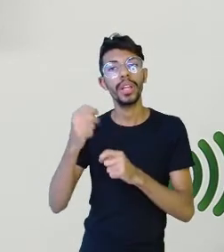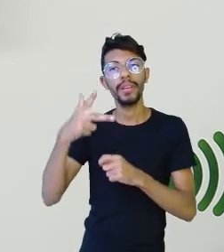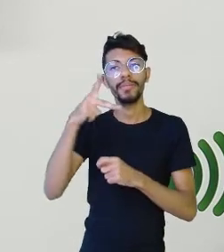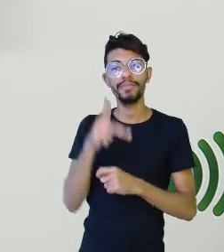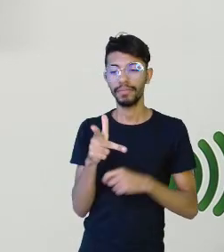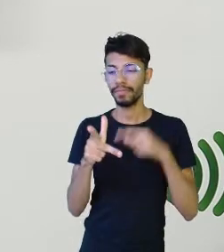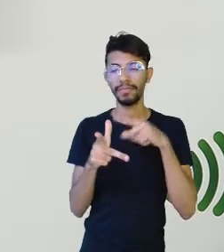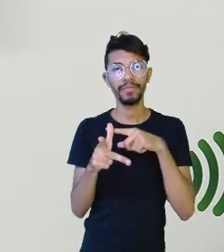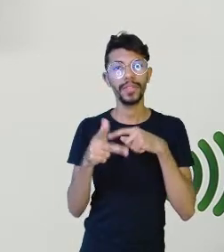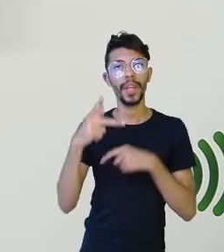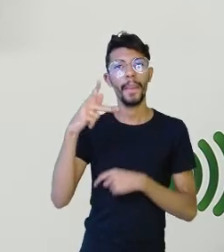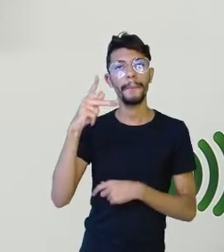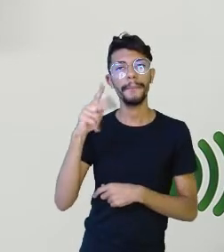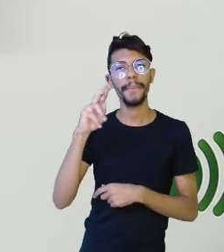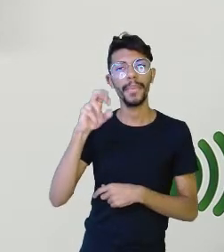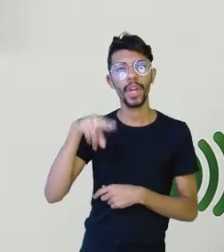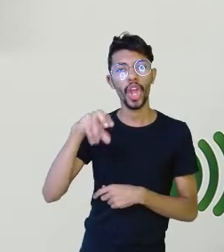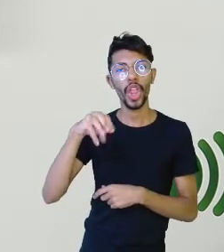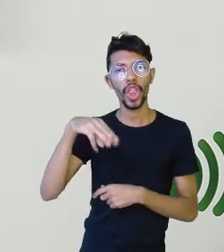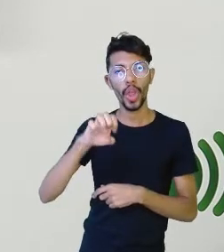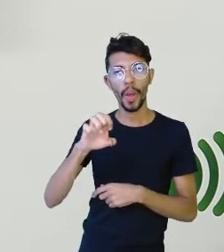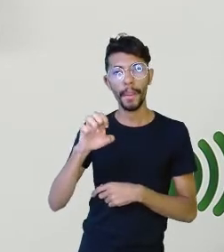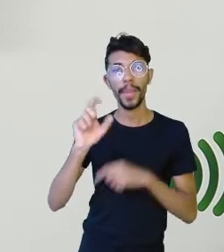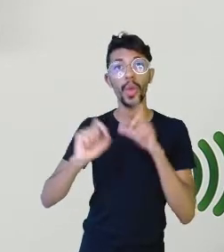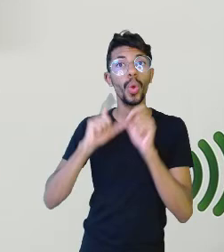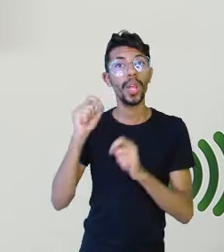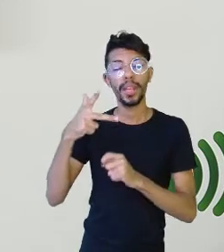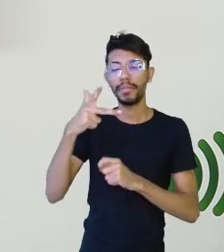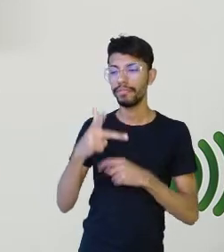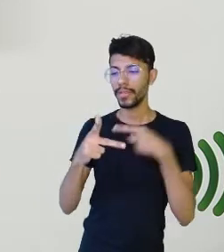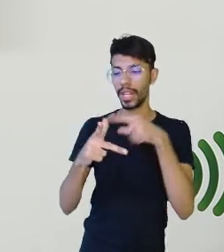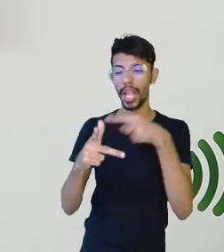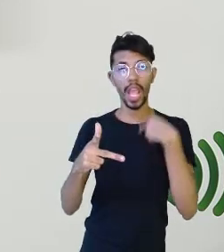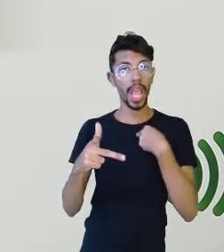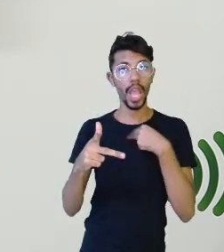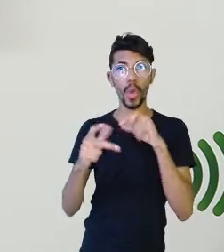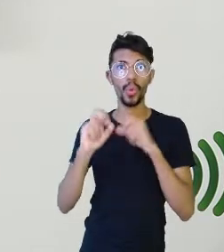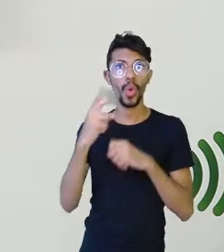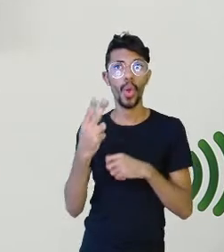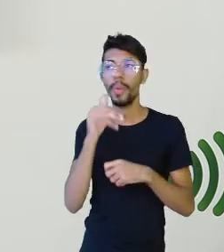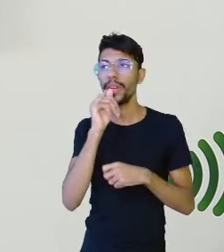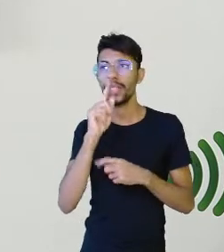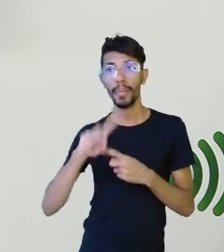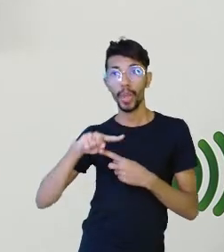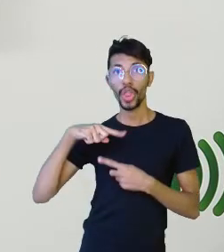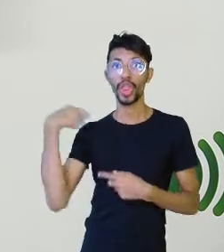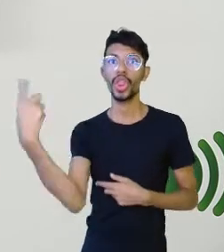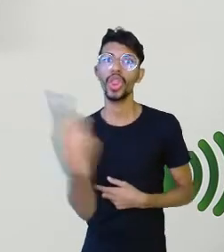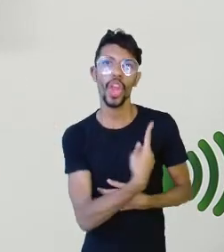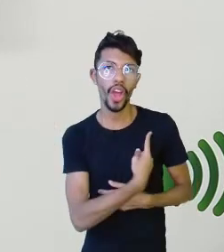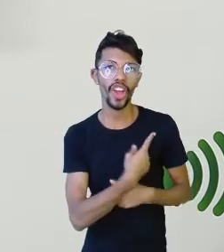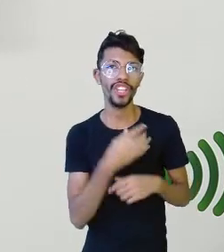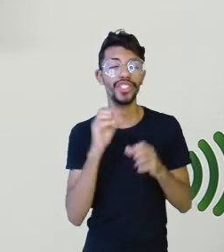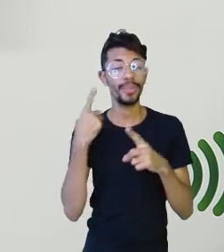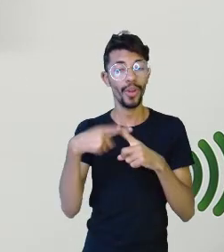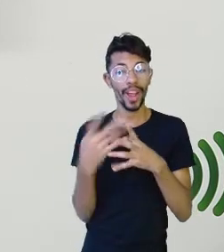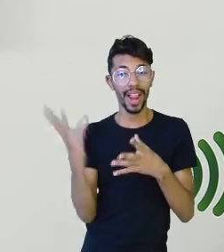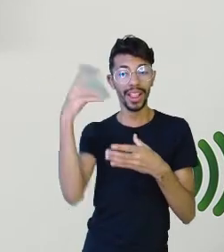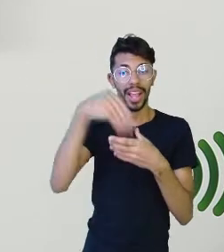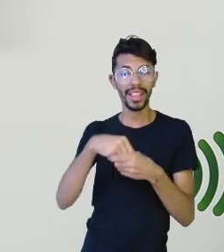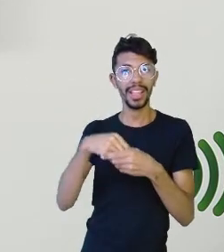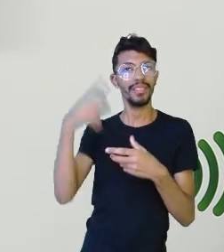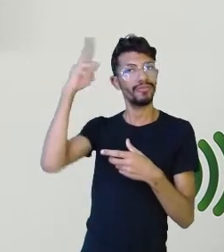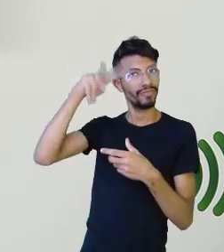o pronome nós, porque ela estará incluída naquela história, naquele enredo. Percebe a diferença?